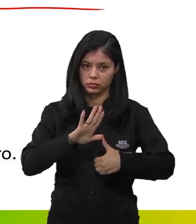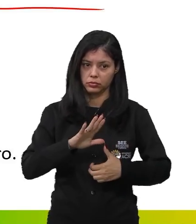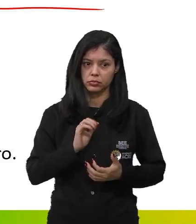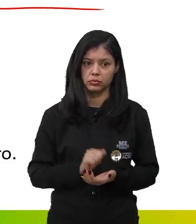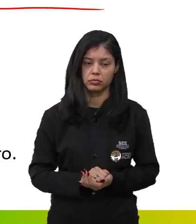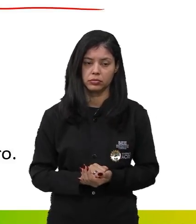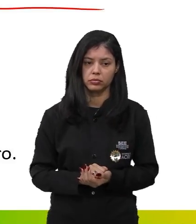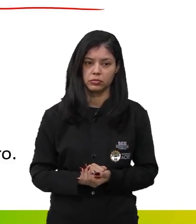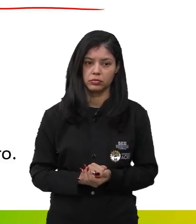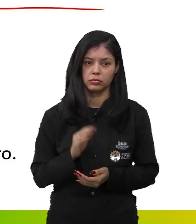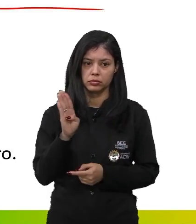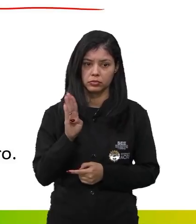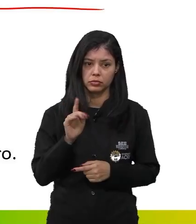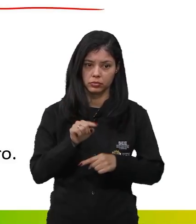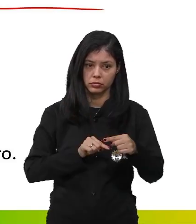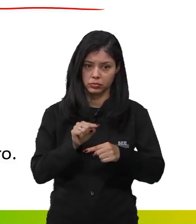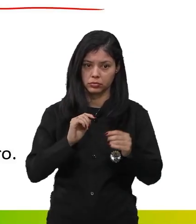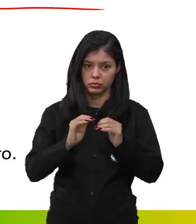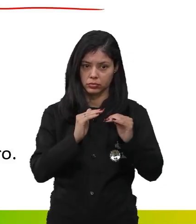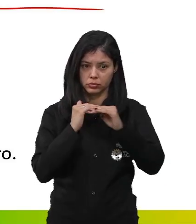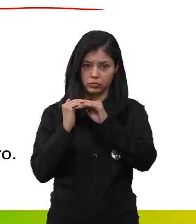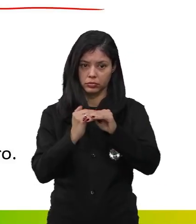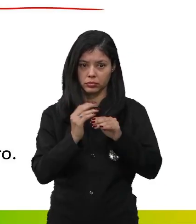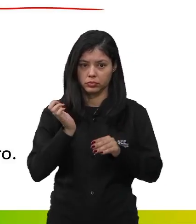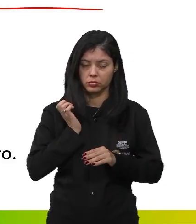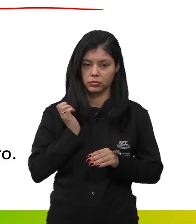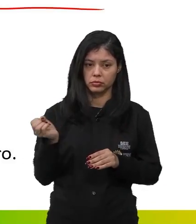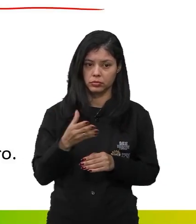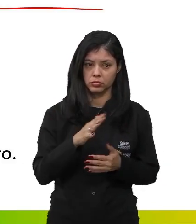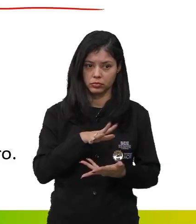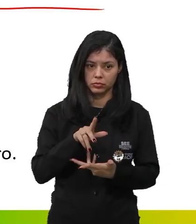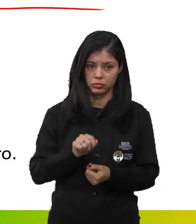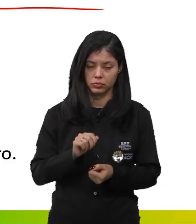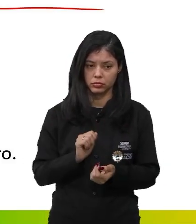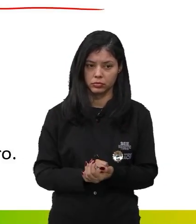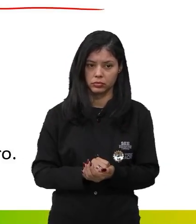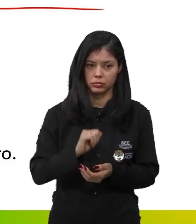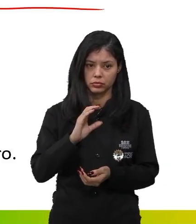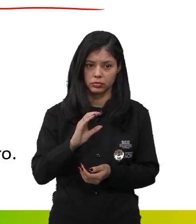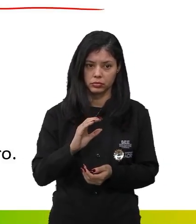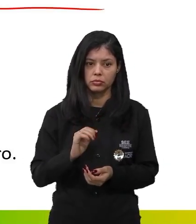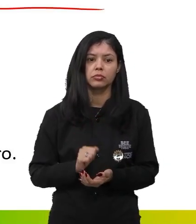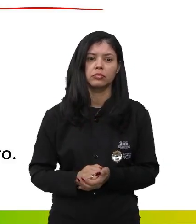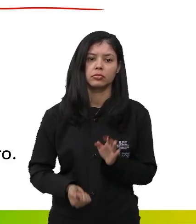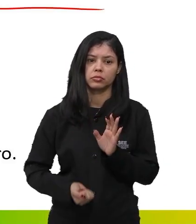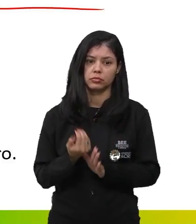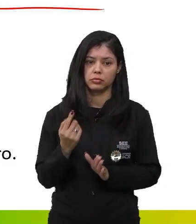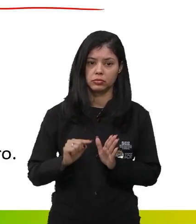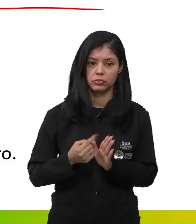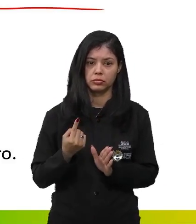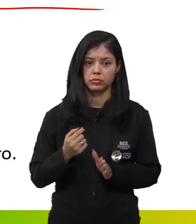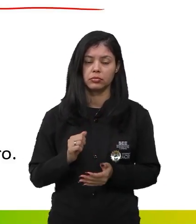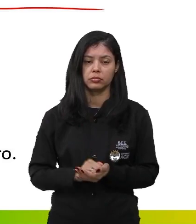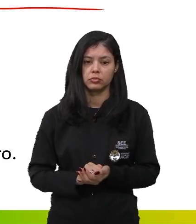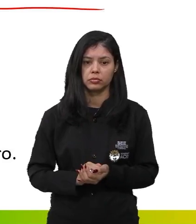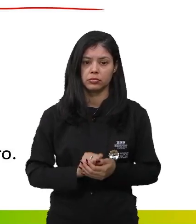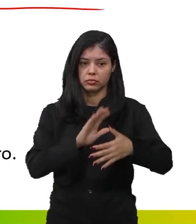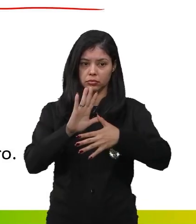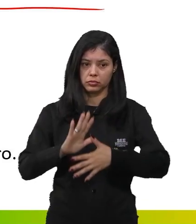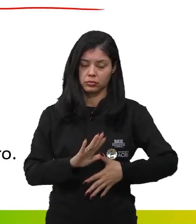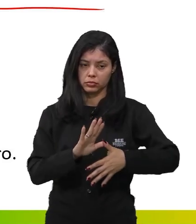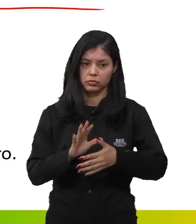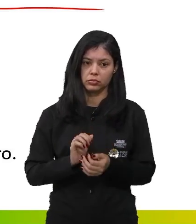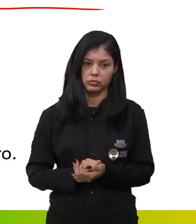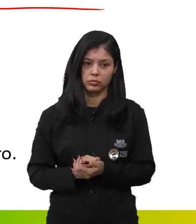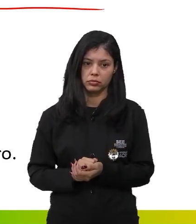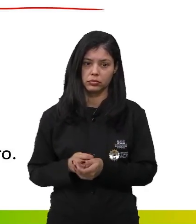Sul, B, a divisão igualitária das riquezas do Novo Mundo, C, a fundação da primeira universidade